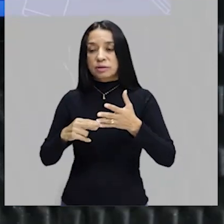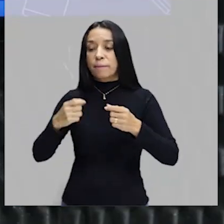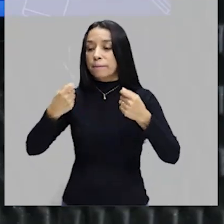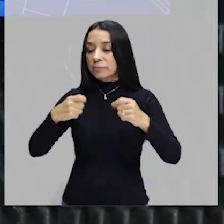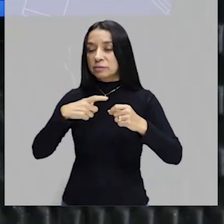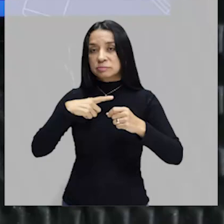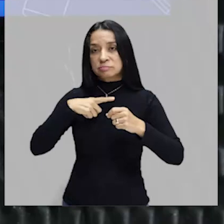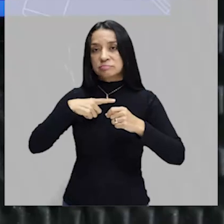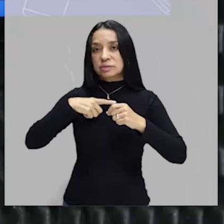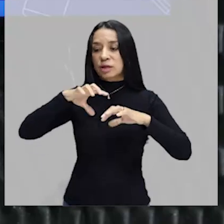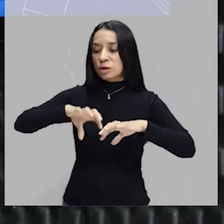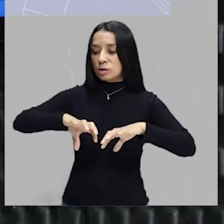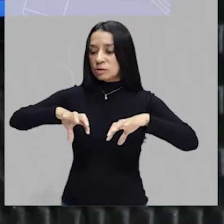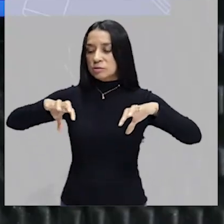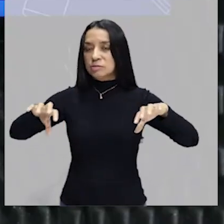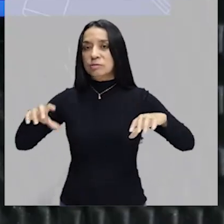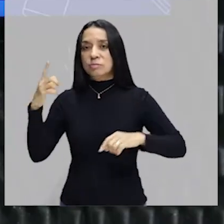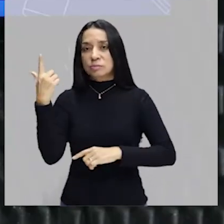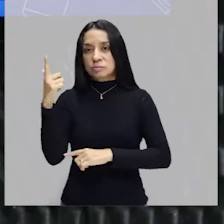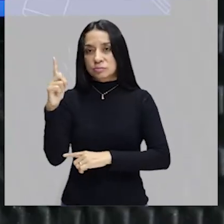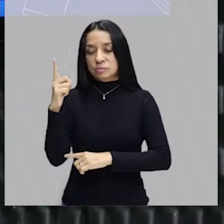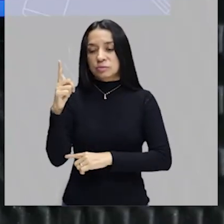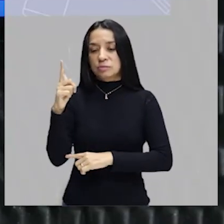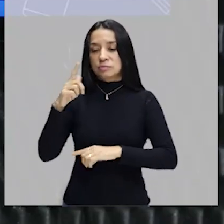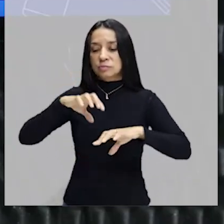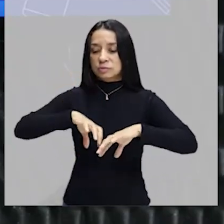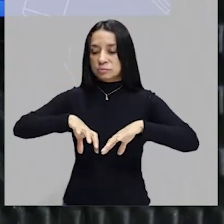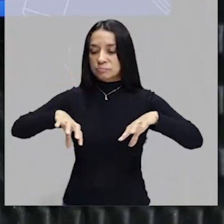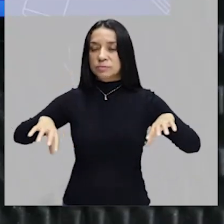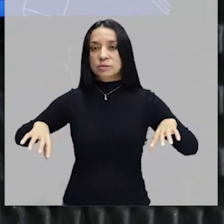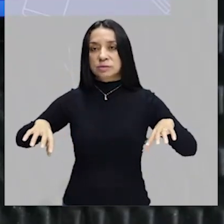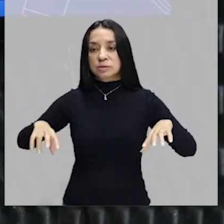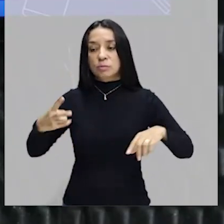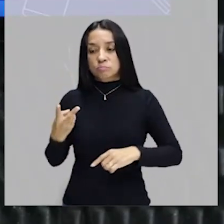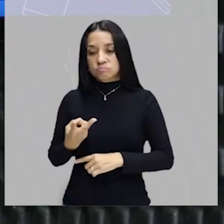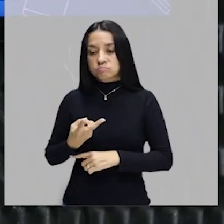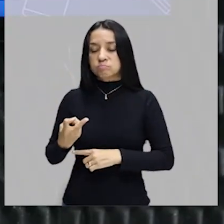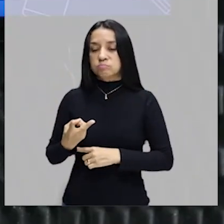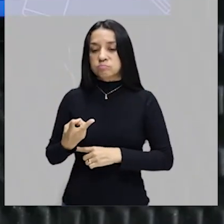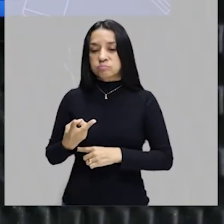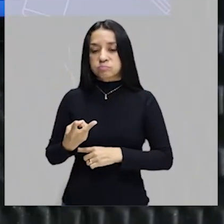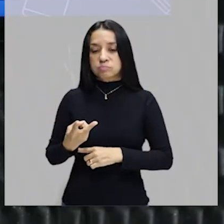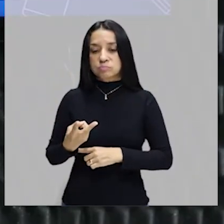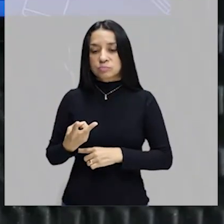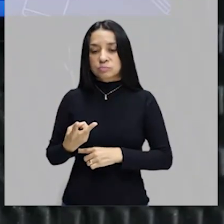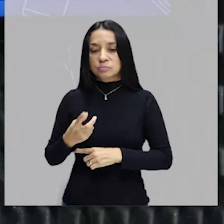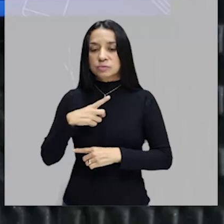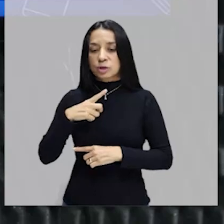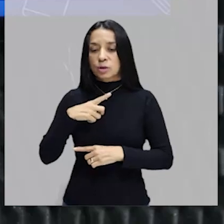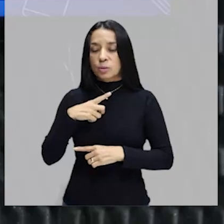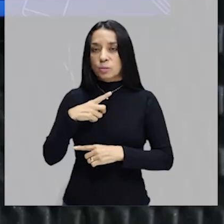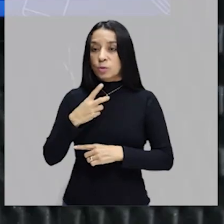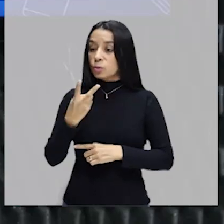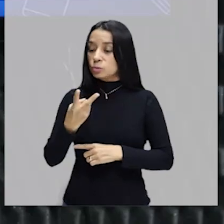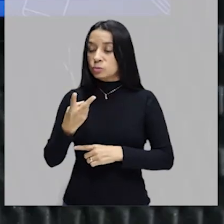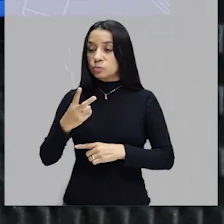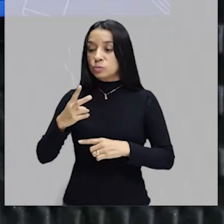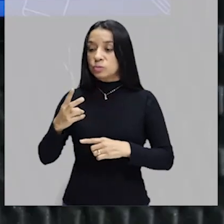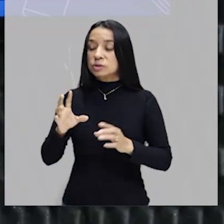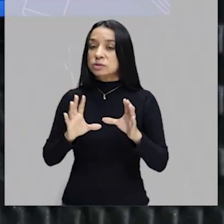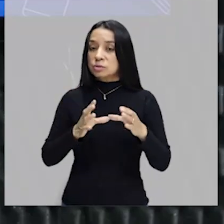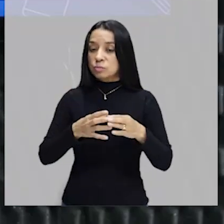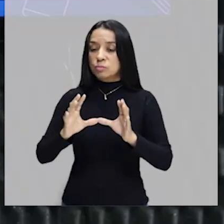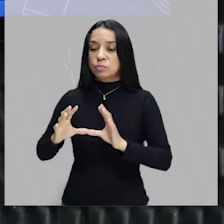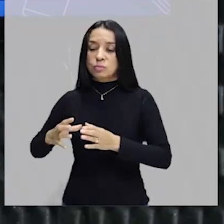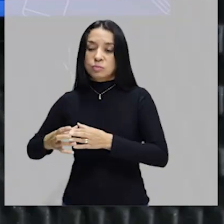geográfico. Então, essa separação desses dois indivíduos aqui, ó, gerou dois grupos. Um grupo foi viver ainda,